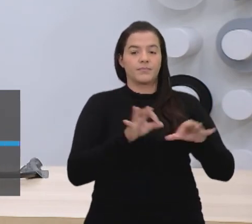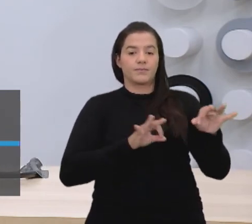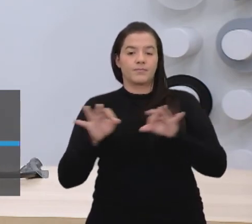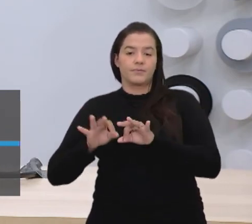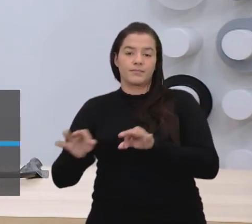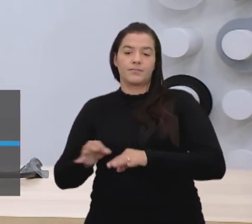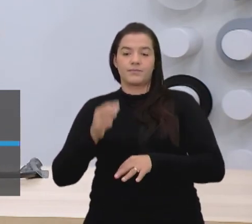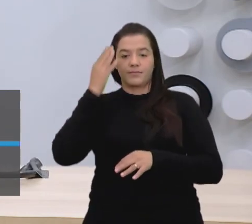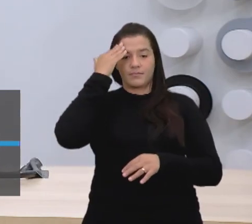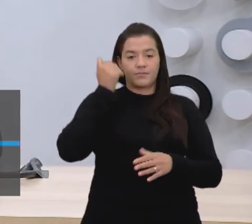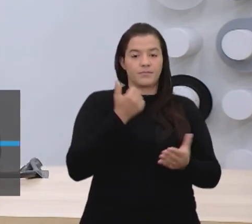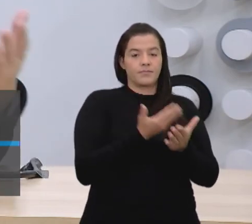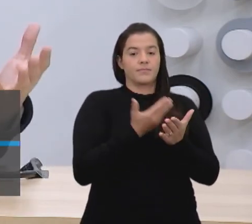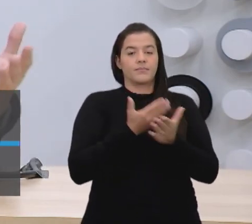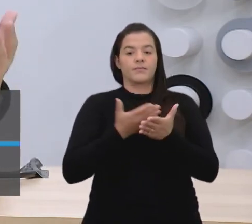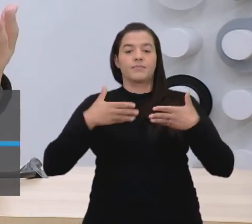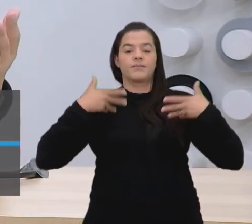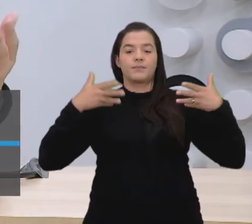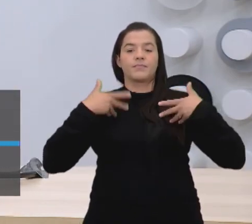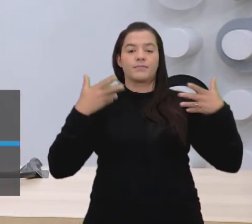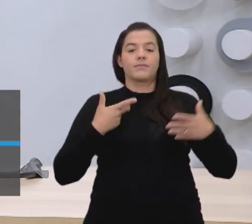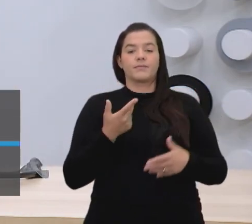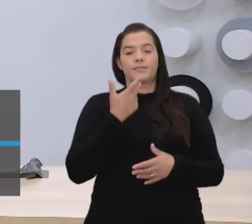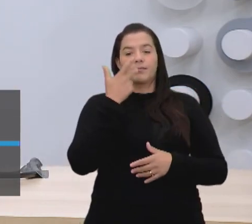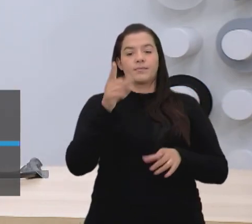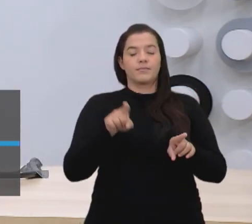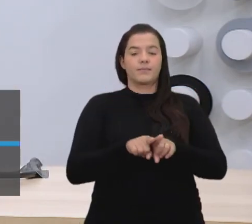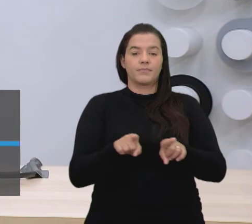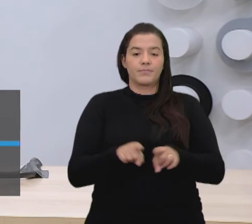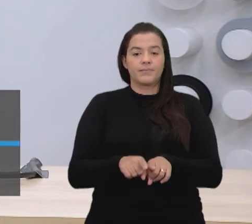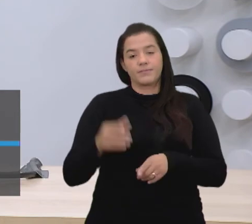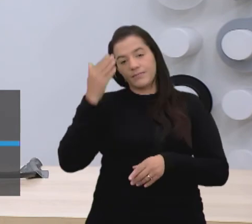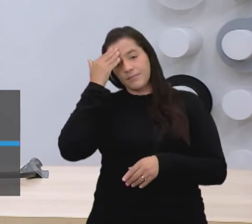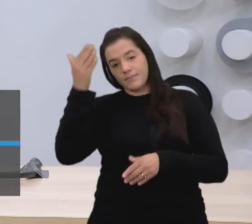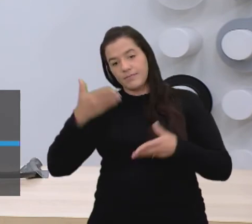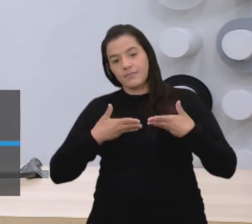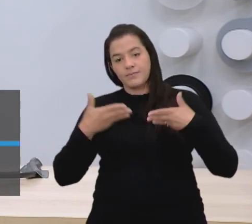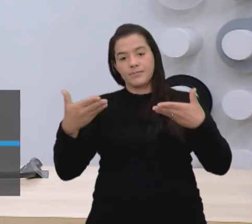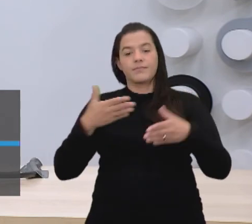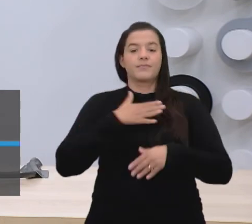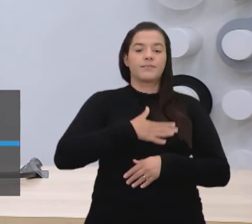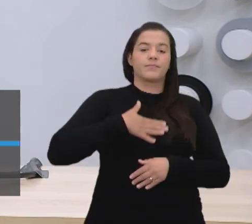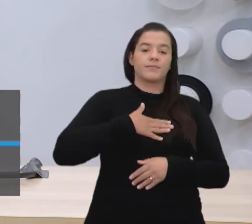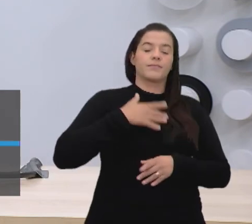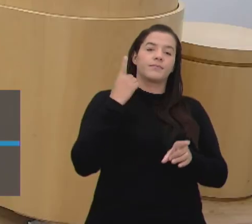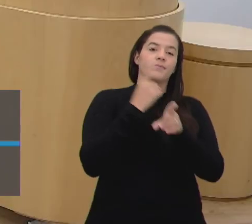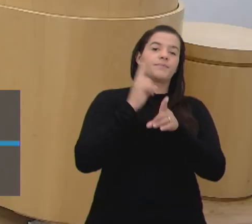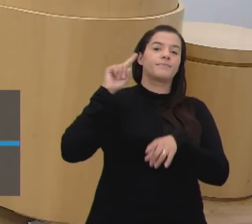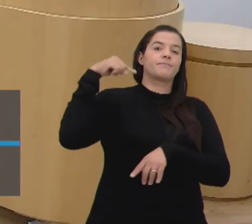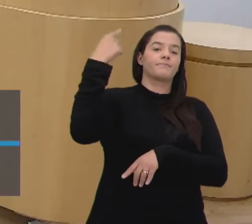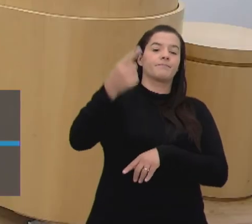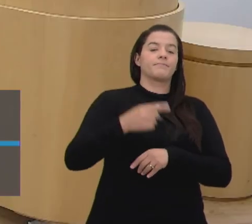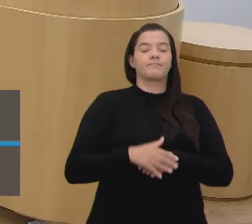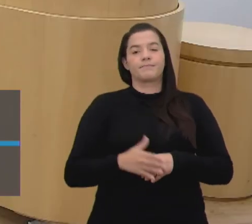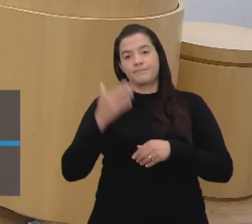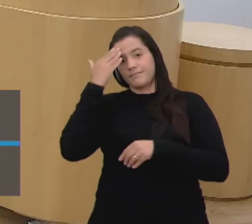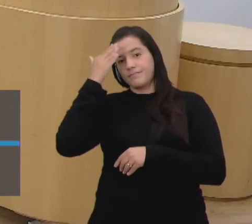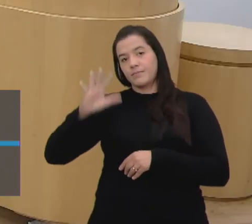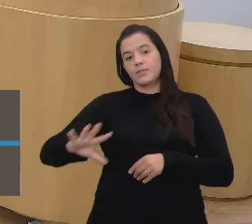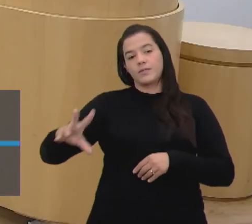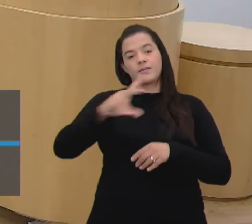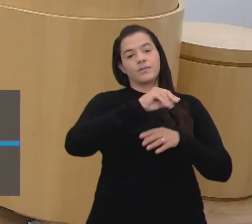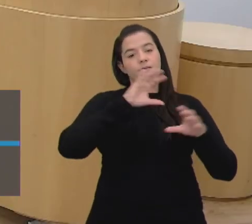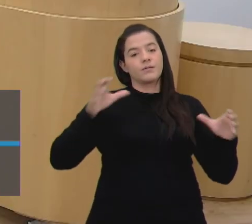então estava bem animada. Vamos falar disso também. Bacana demais. Então, obrigada pelo convite, Osmar. Foi um prazer. Até uma próxima oportunidade. Obrigado a você, Roberto. Obrigado a toda a equipe